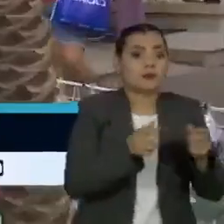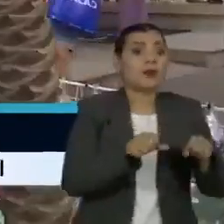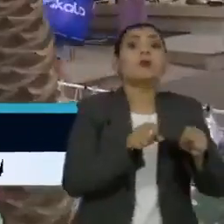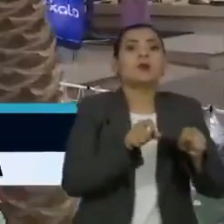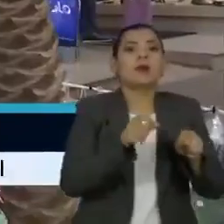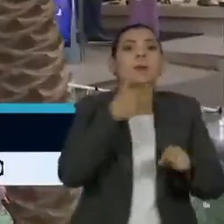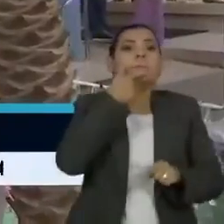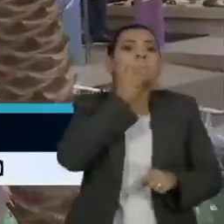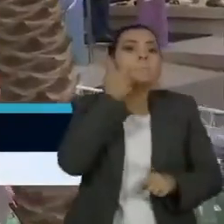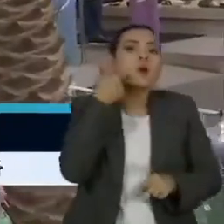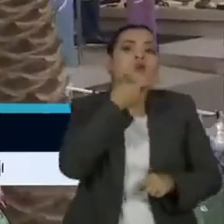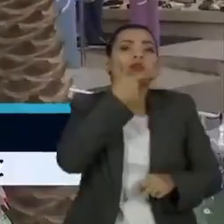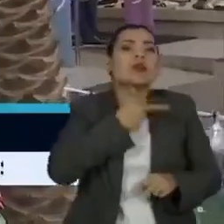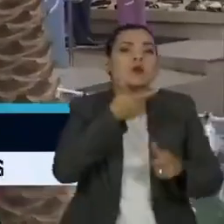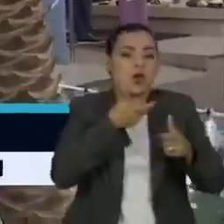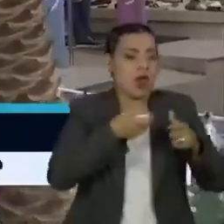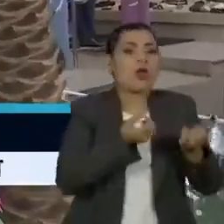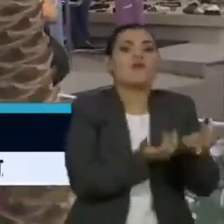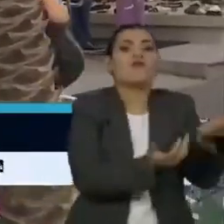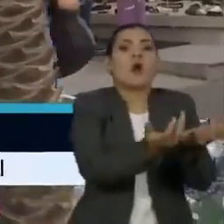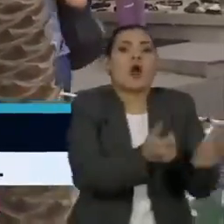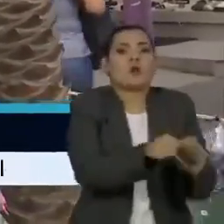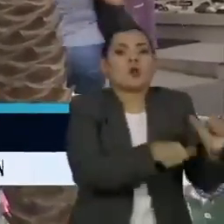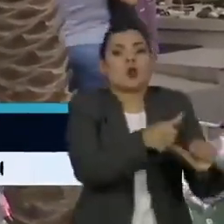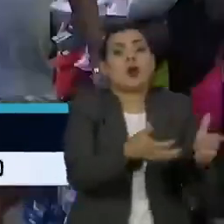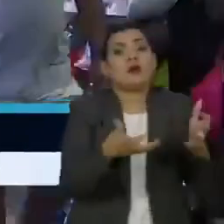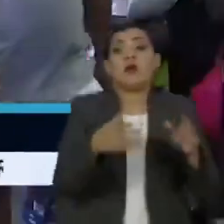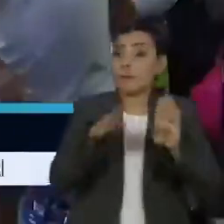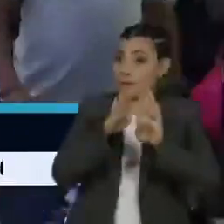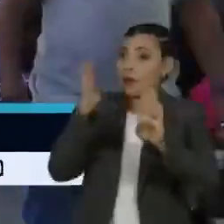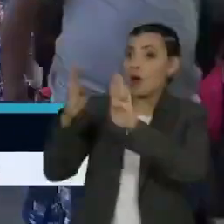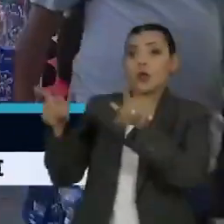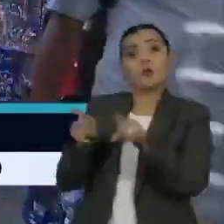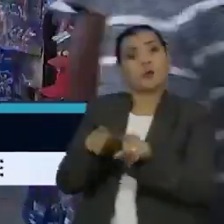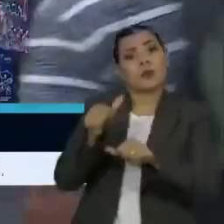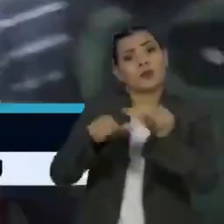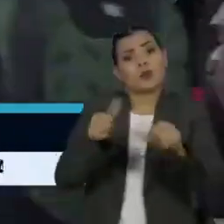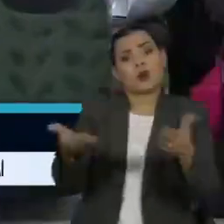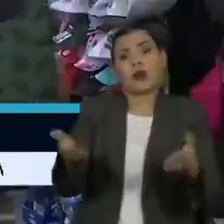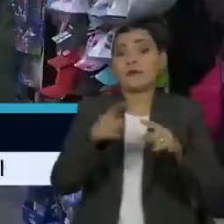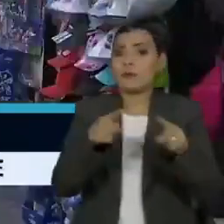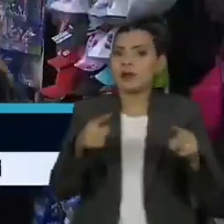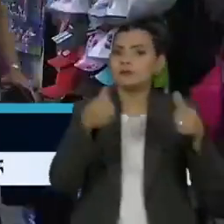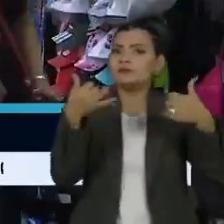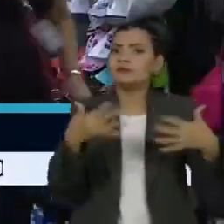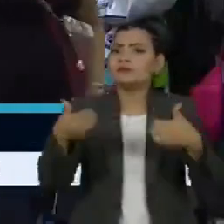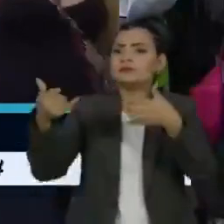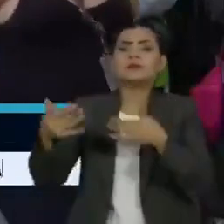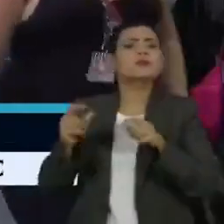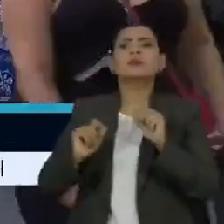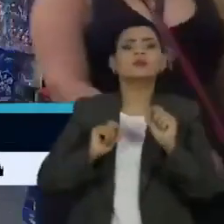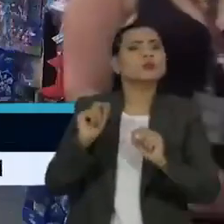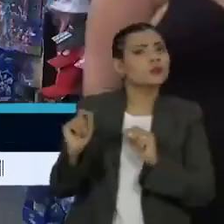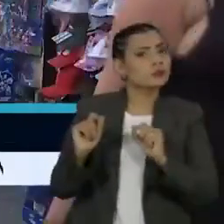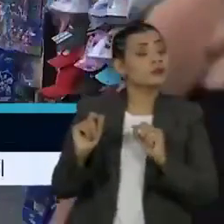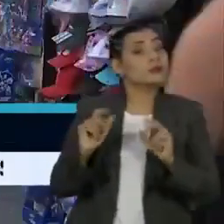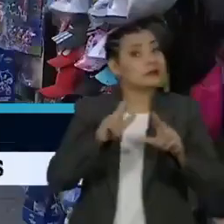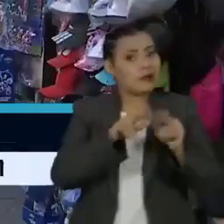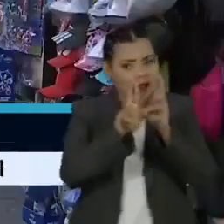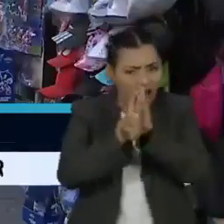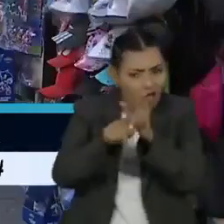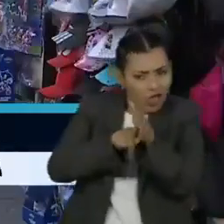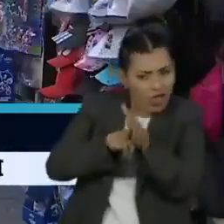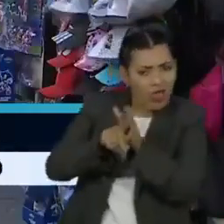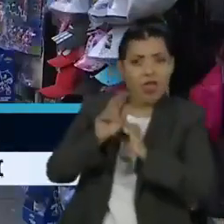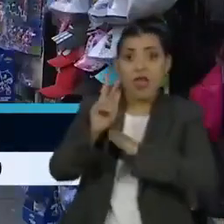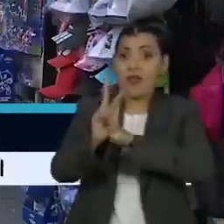queijo. Eu queria trocar o fogão da minha esposa e o guarda-roupa, né? Tanta cautela tem explicação. E o principal motivo, de acordo com uma sondagem da